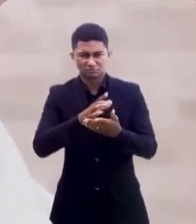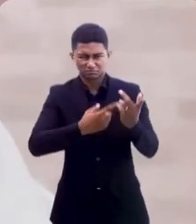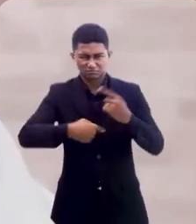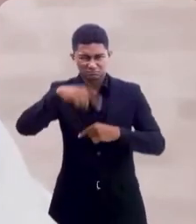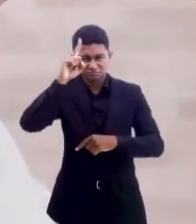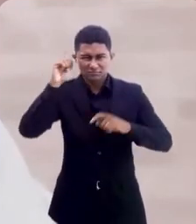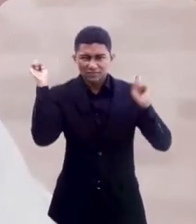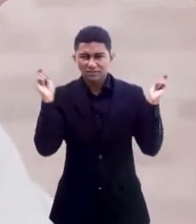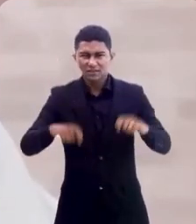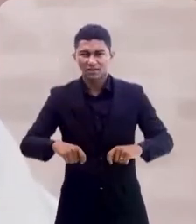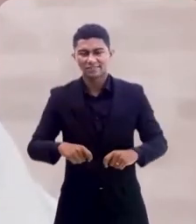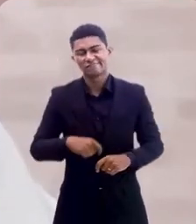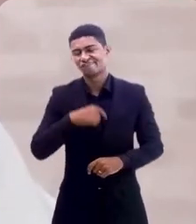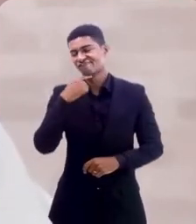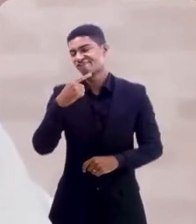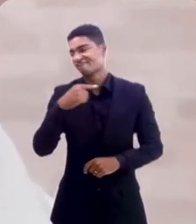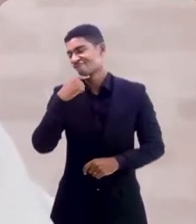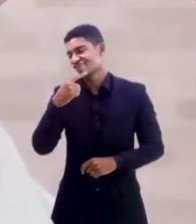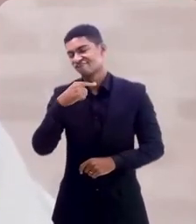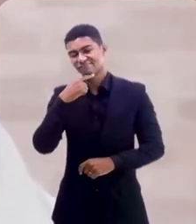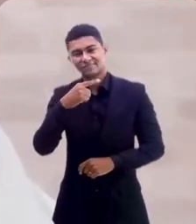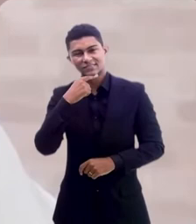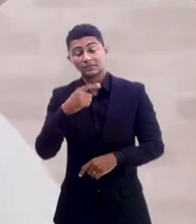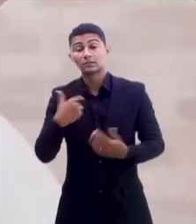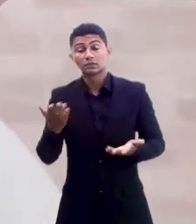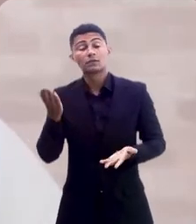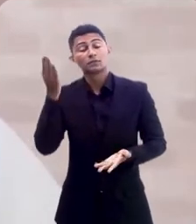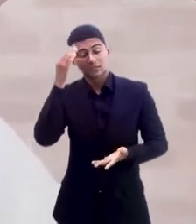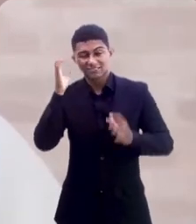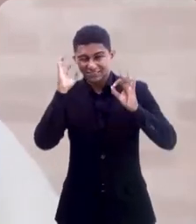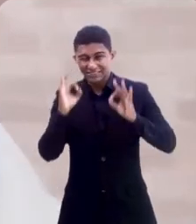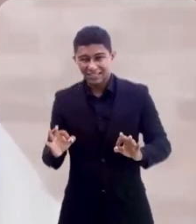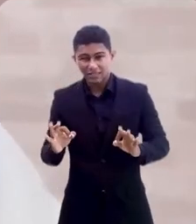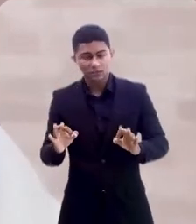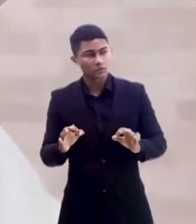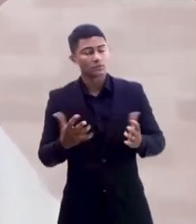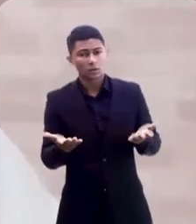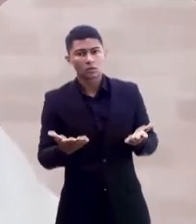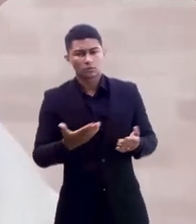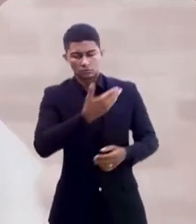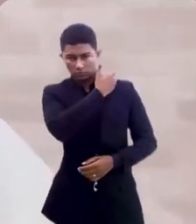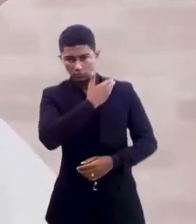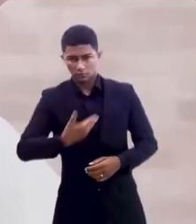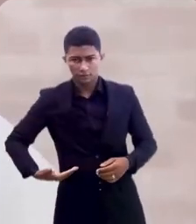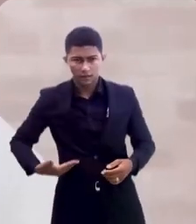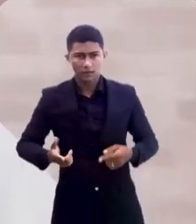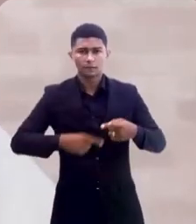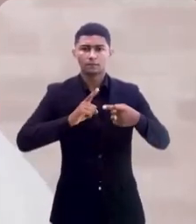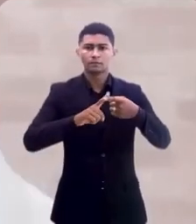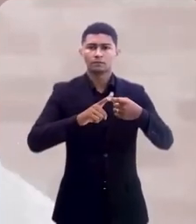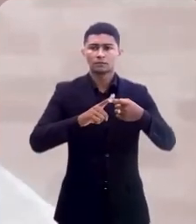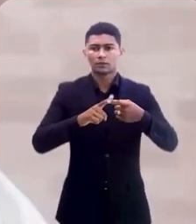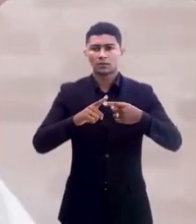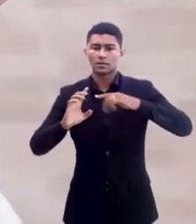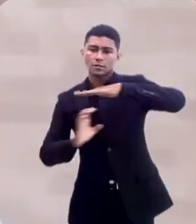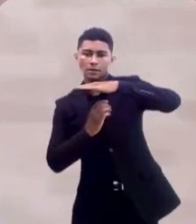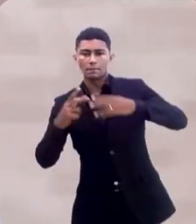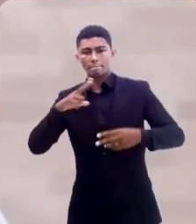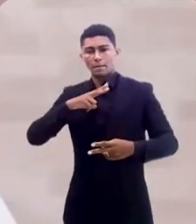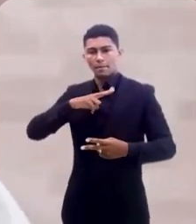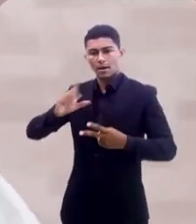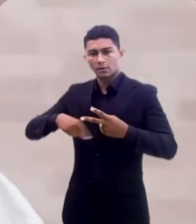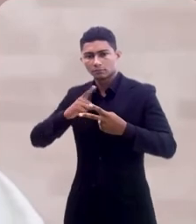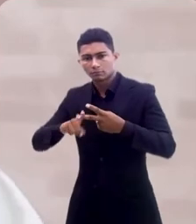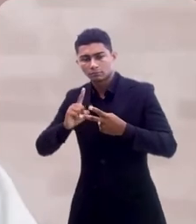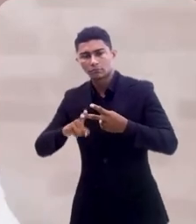organização, nós temos certeza que essa aproximação dessas forças, o poder público com a